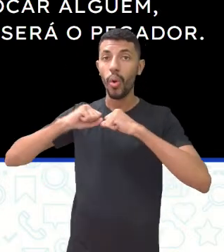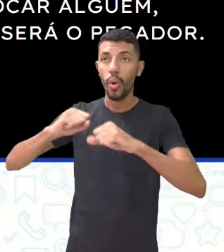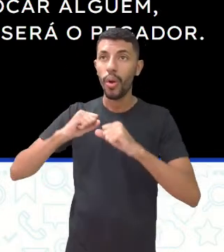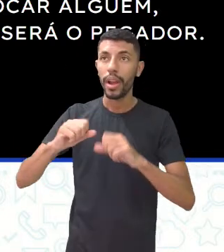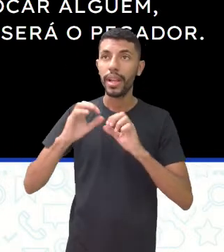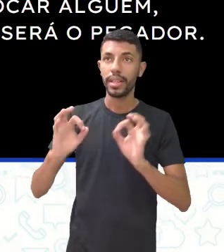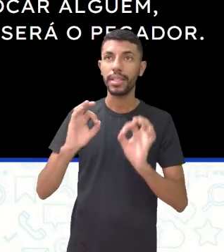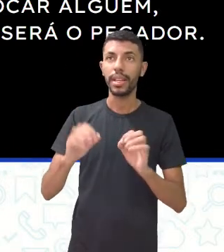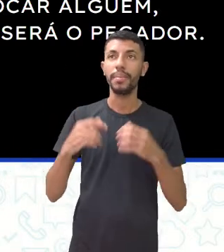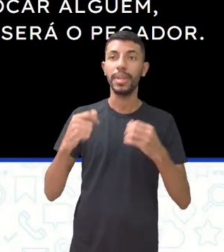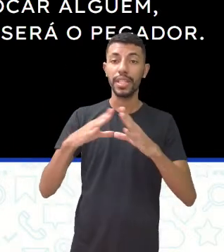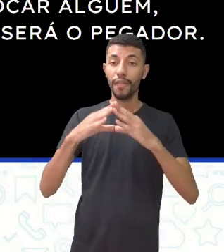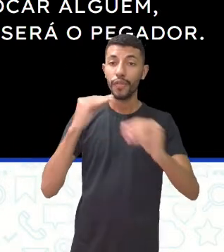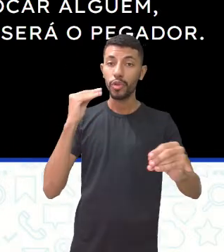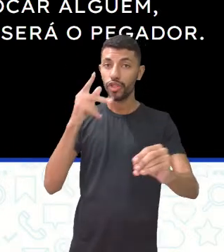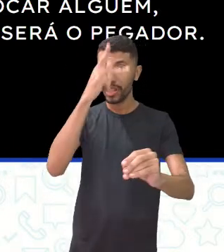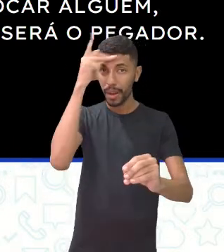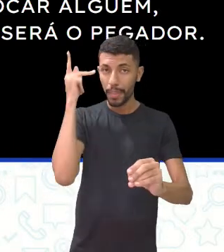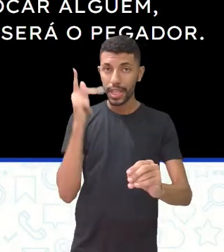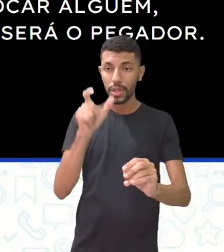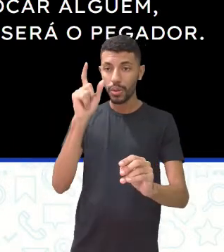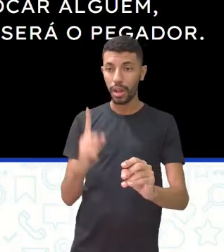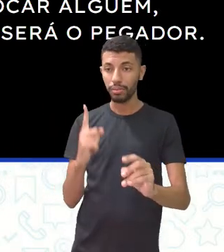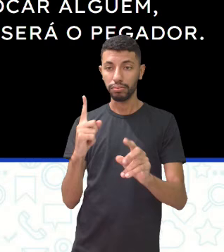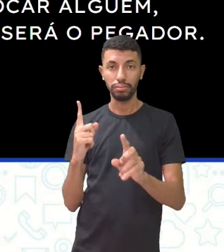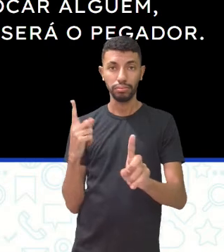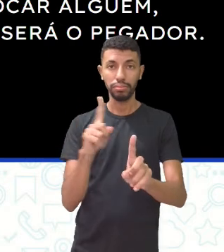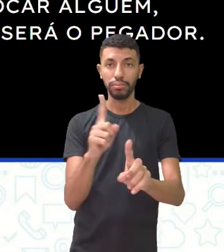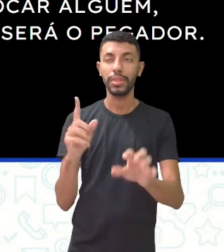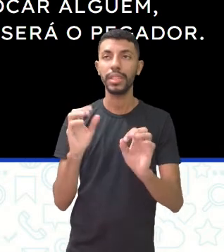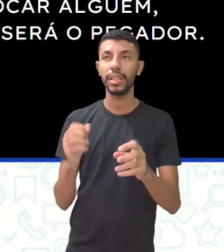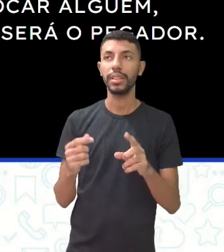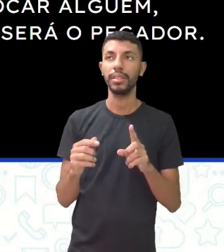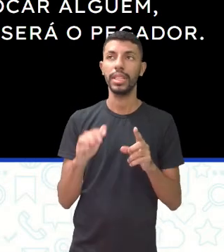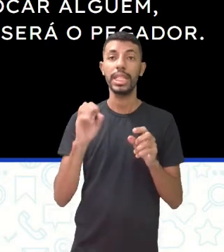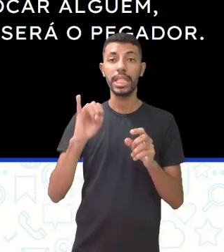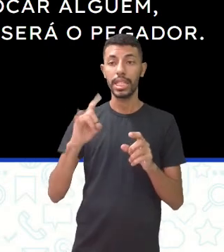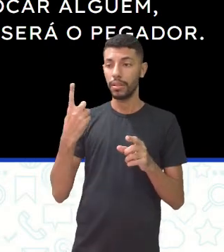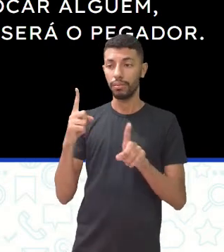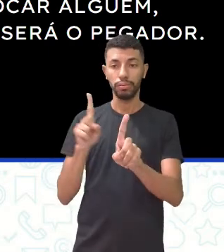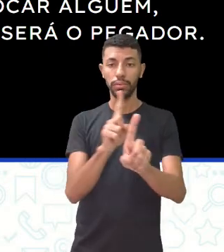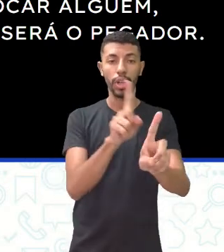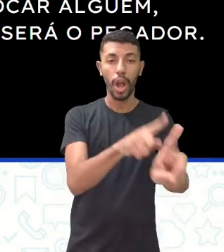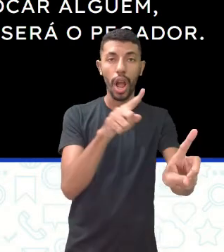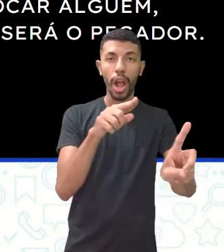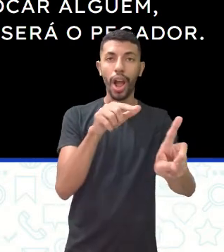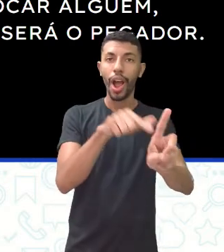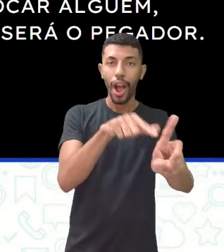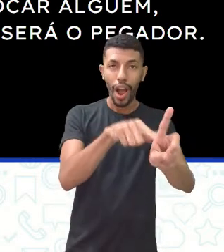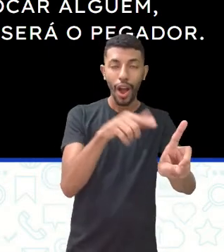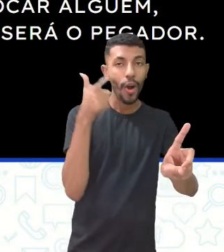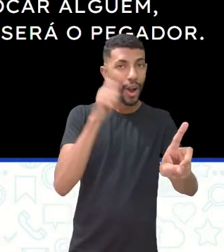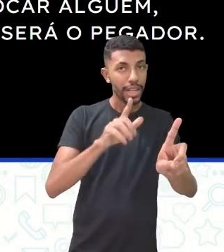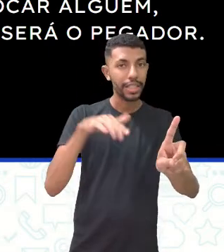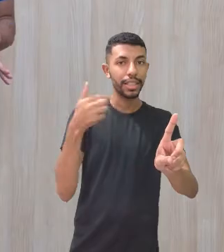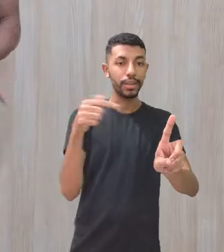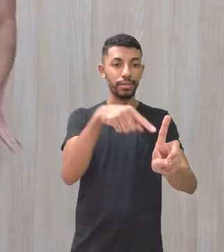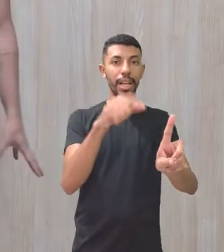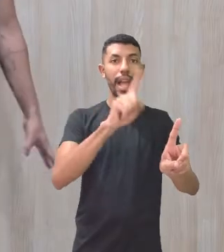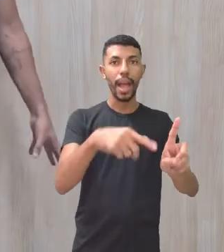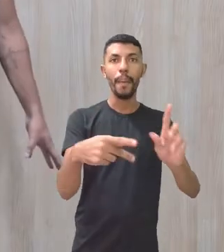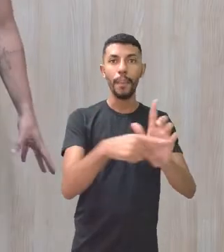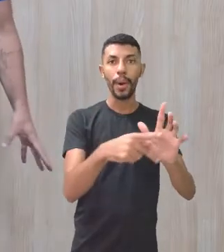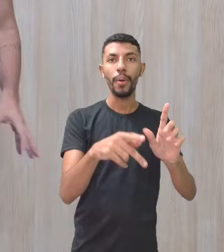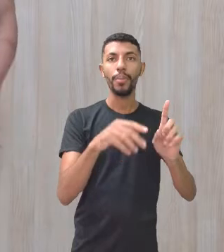né? Então tem que fugir daquela pessoa que é o pega. Caso o pegador consiga tocar alguém, automaticamente essa pessoa será o pegador.